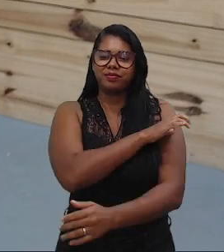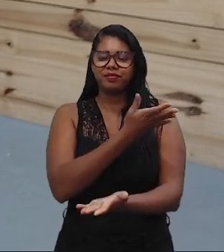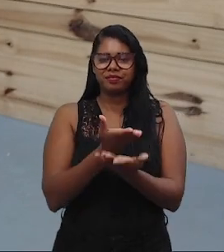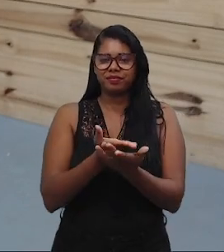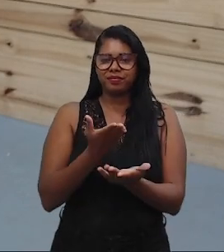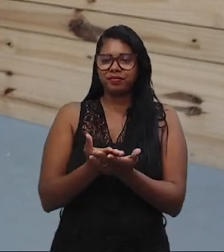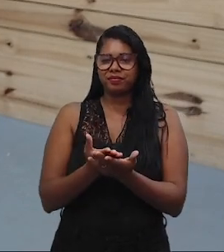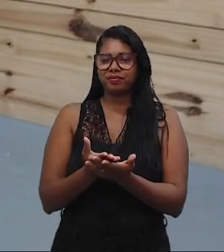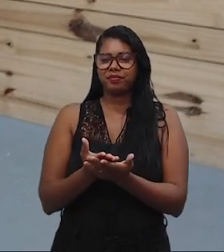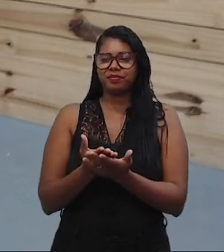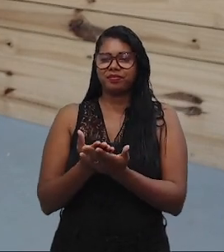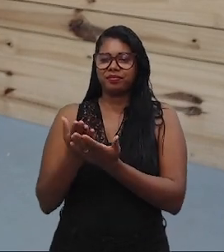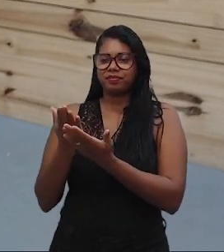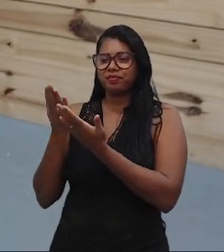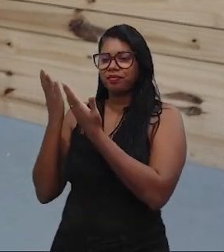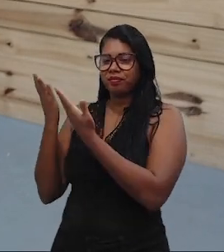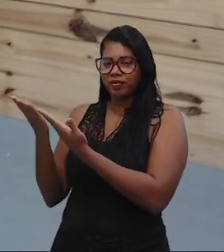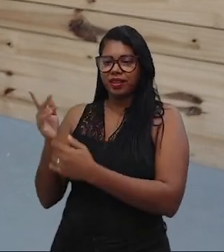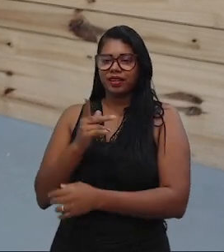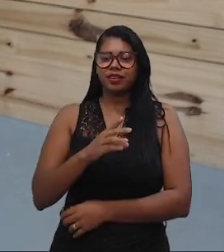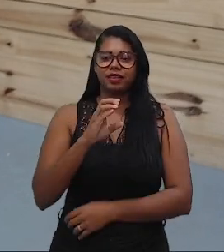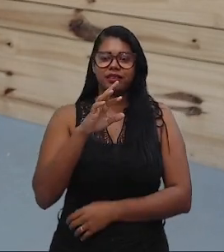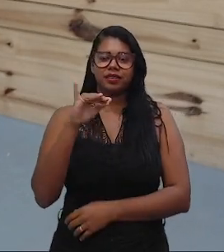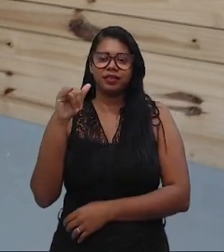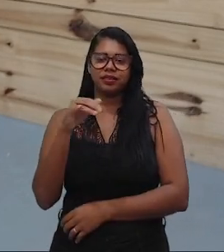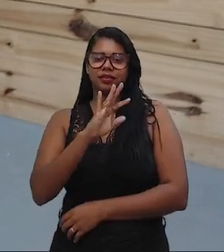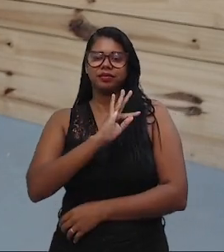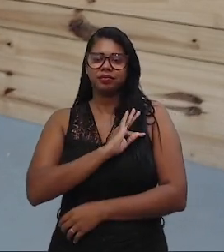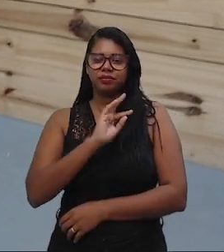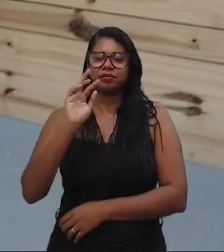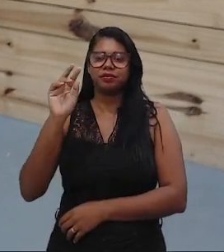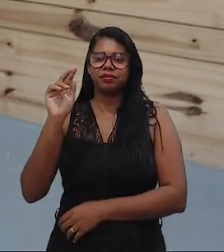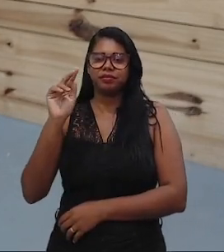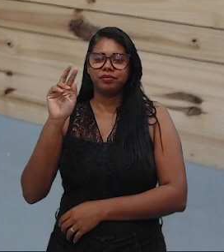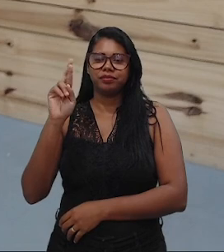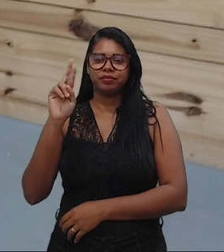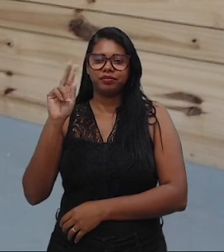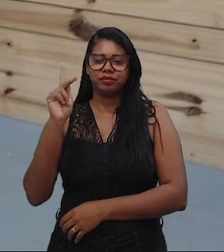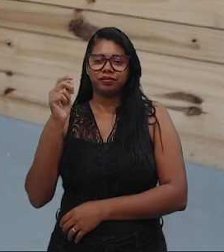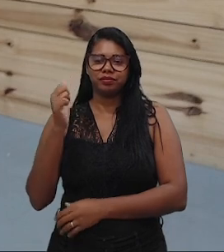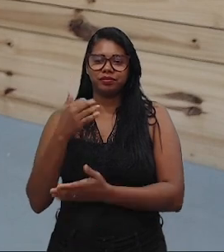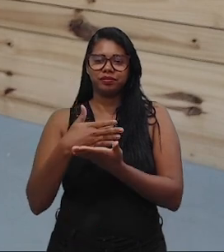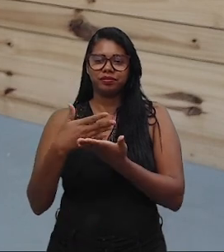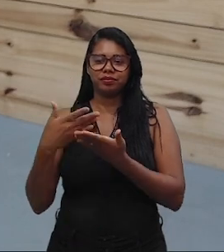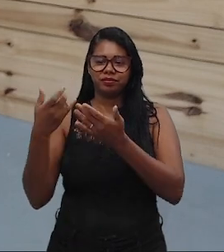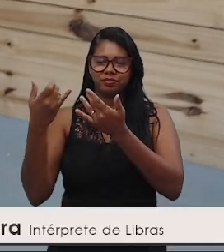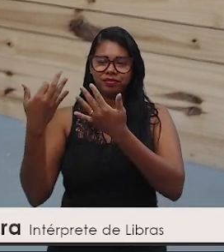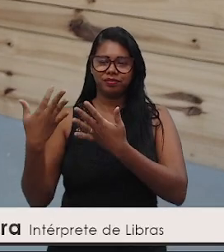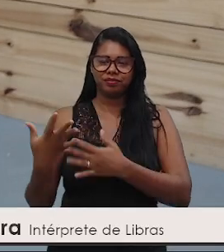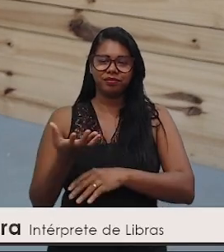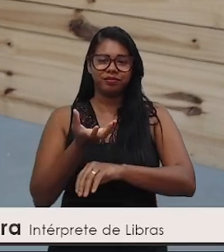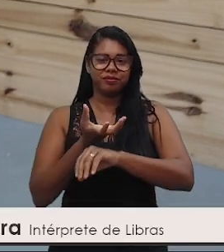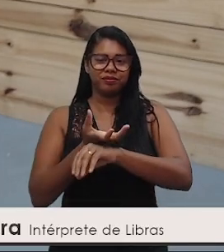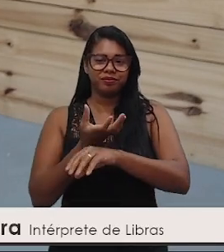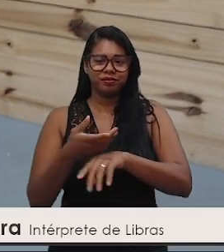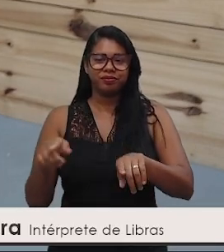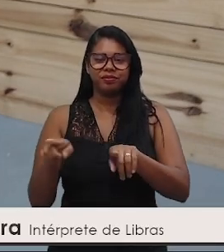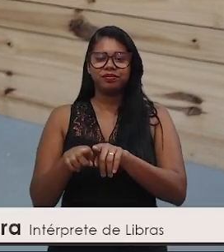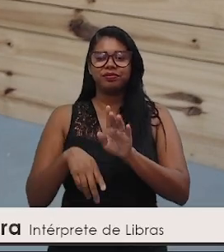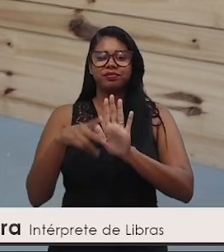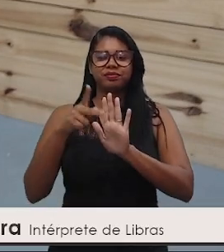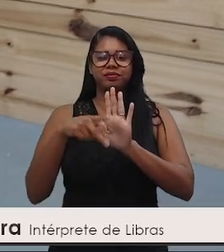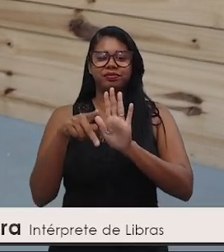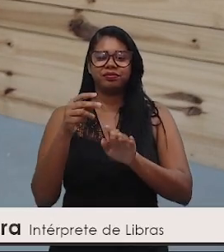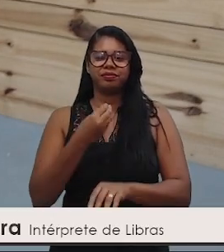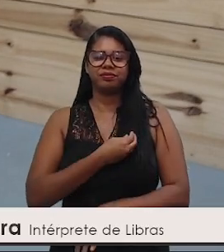pessoal, eu sou a professora Cris Costa, do curso técnico em Recursos Humanos, e hoje a gente vai conversar um pouquinho sobre a nossa disciplina de Projeto de